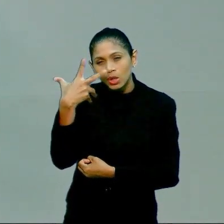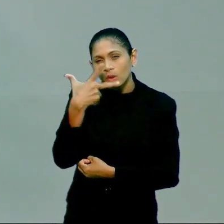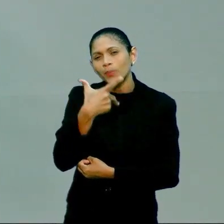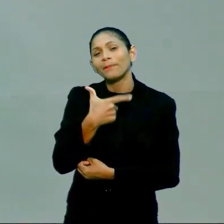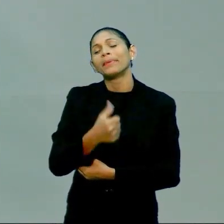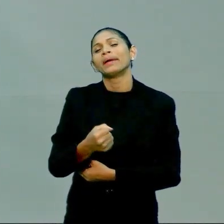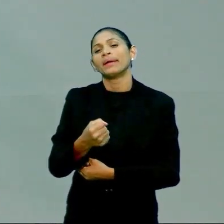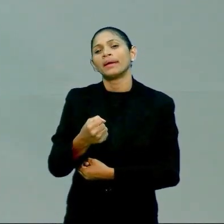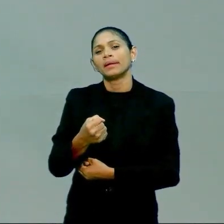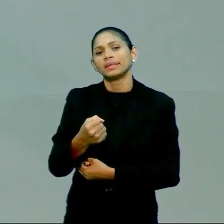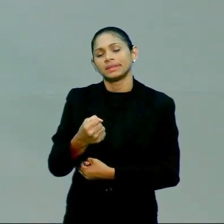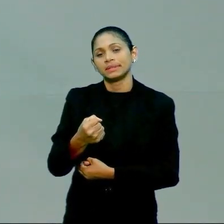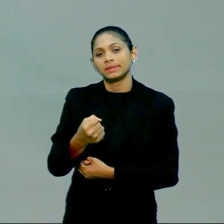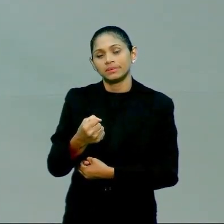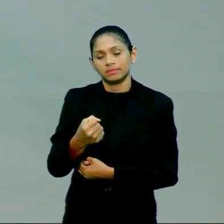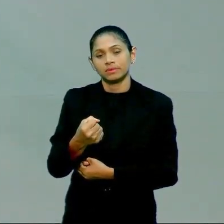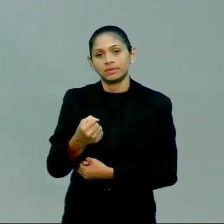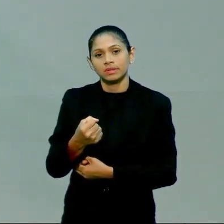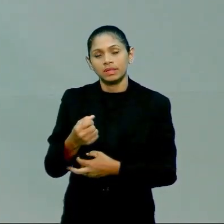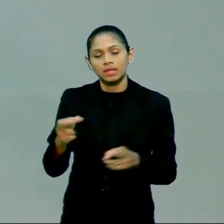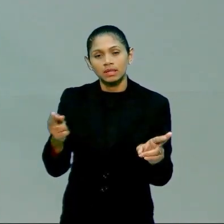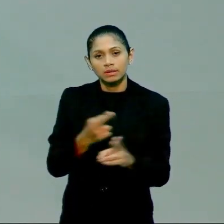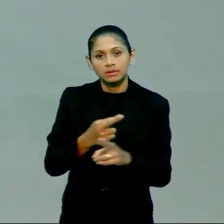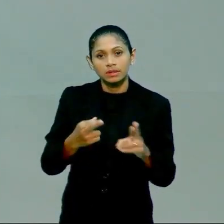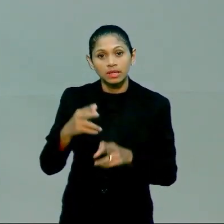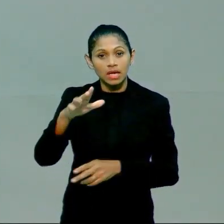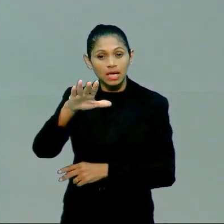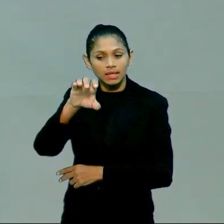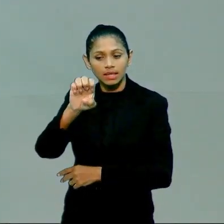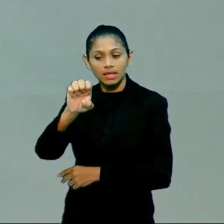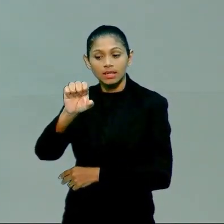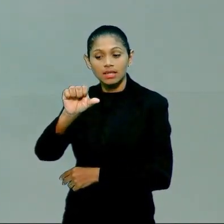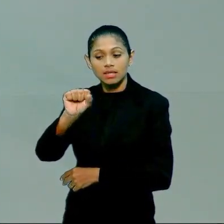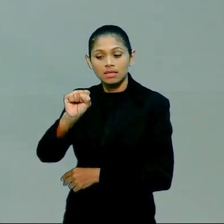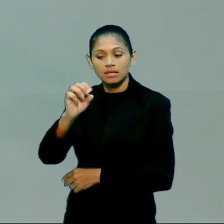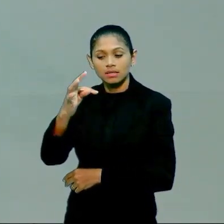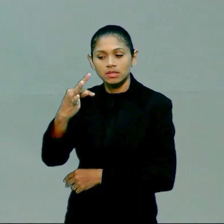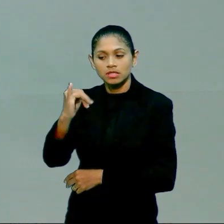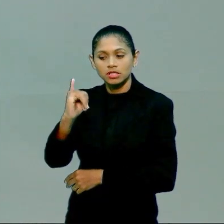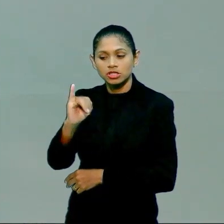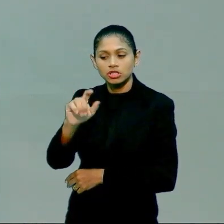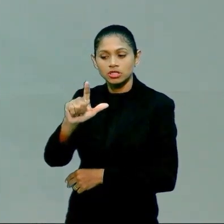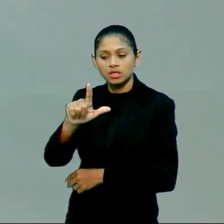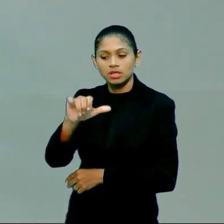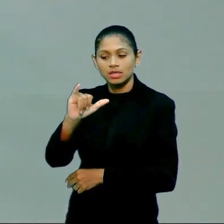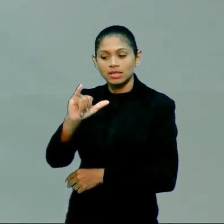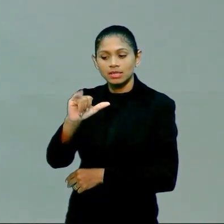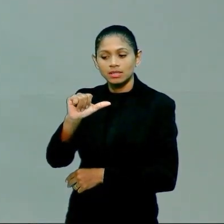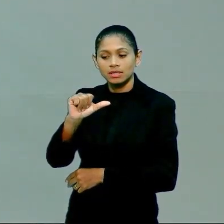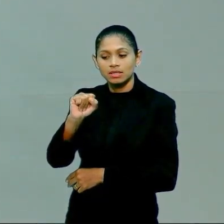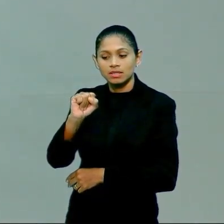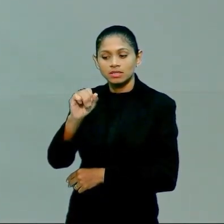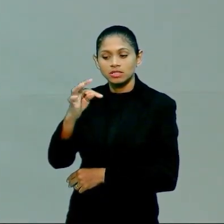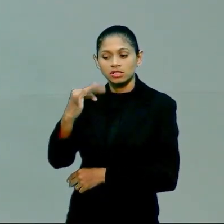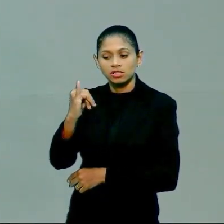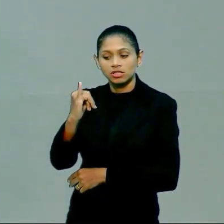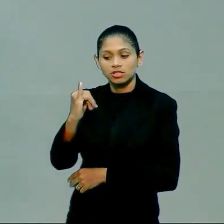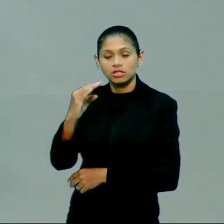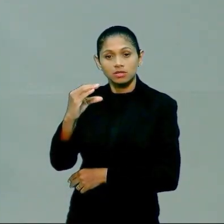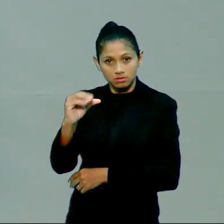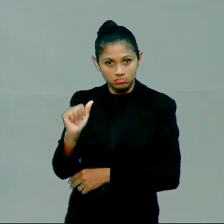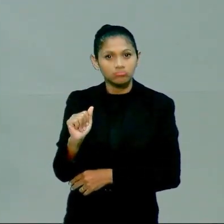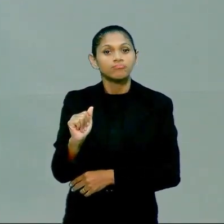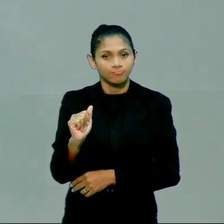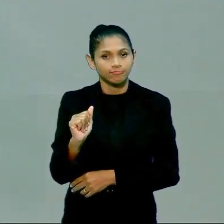da palavra. Então, geralmente, se busca esse belo, né, através das rimas, as palavras usadas ali, elas são